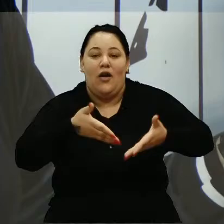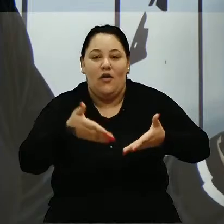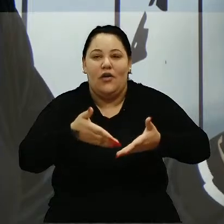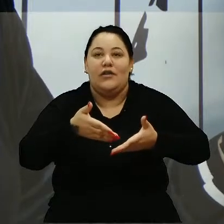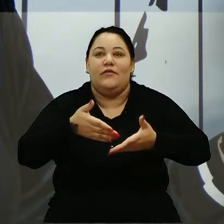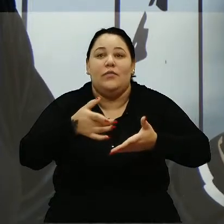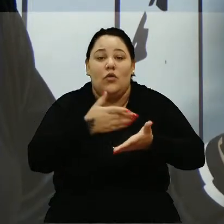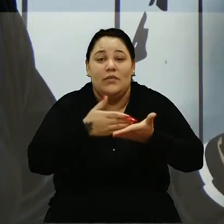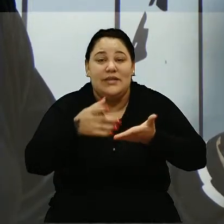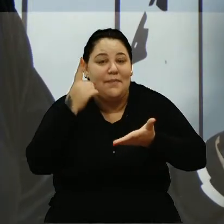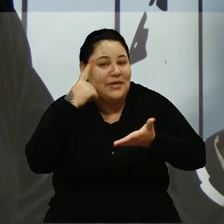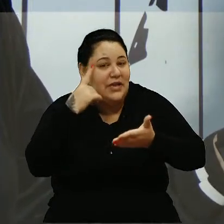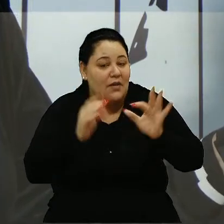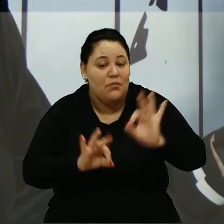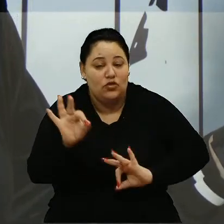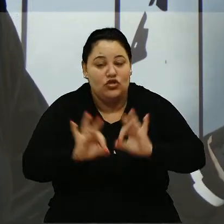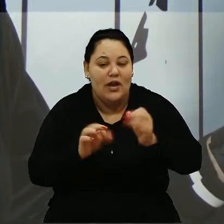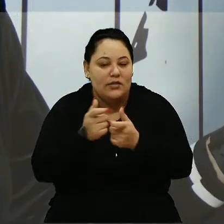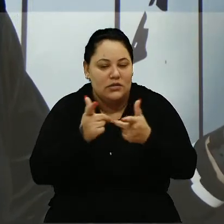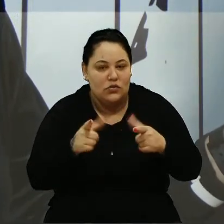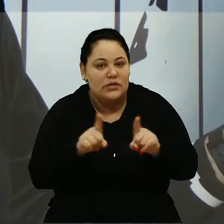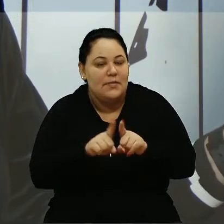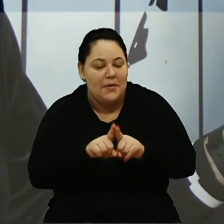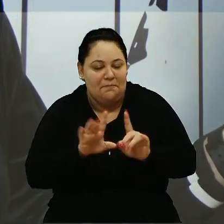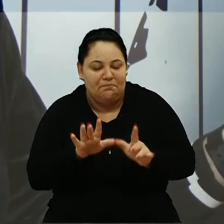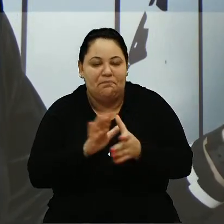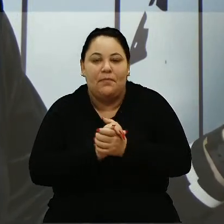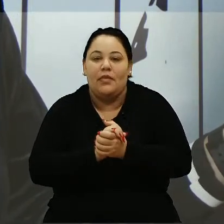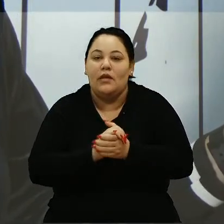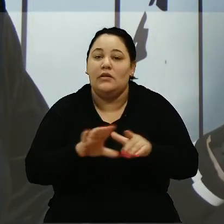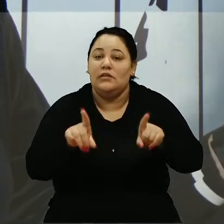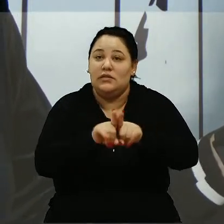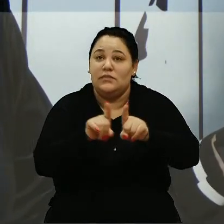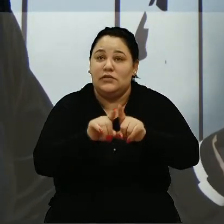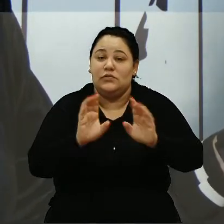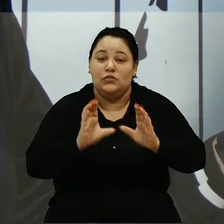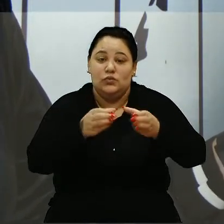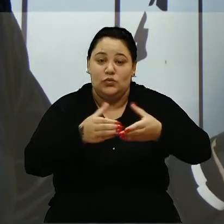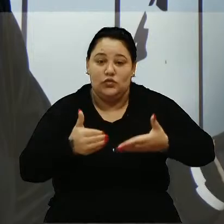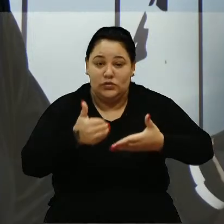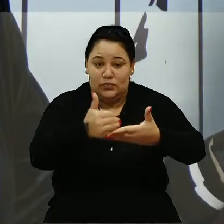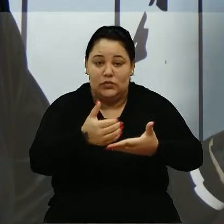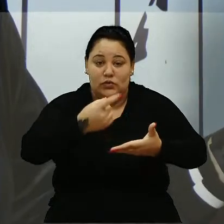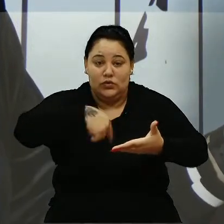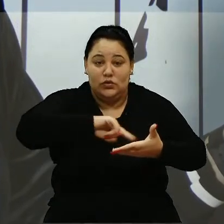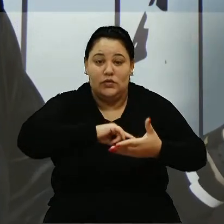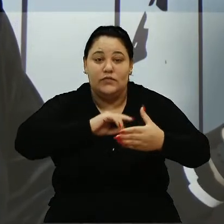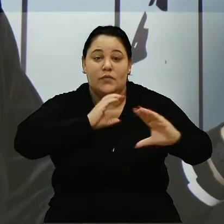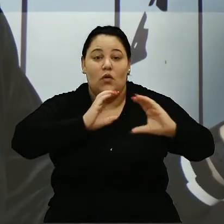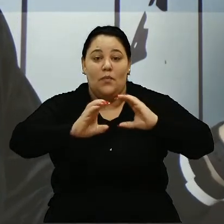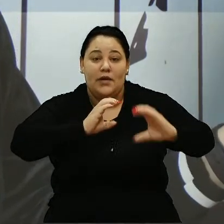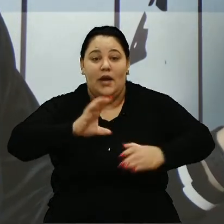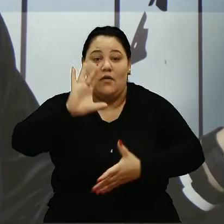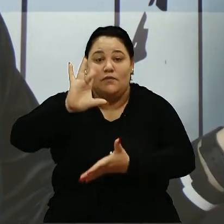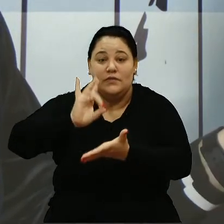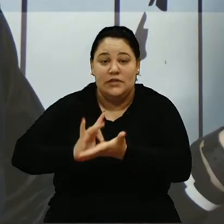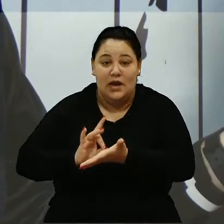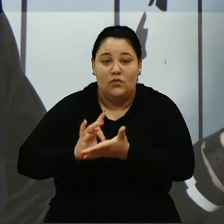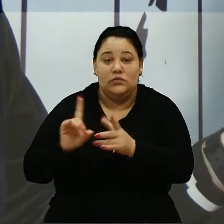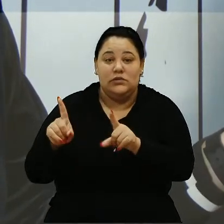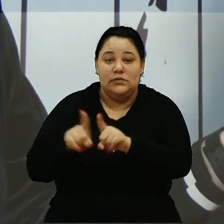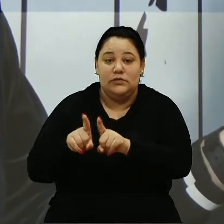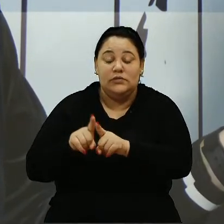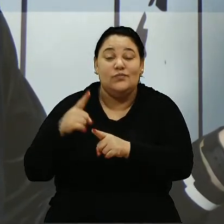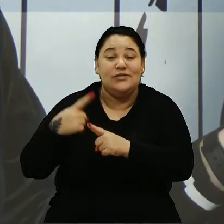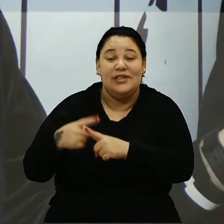projetos e tal. Sim, e aí da frente parlamentar, agora vamos comunicar a oficialização dela, a Microempa, porque são